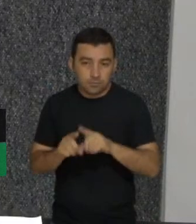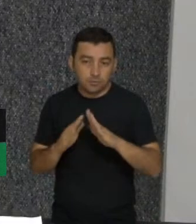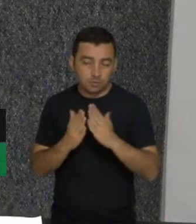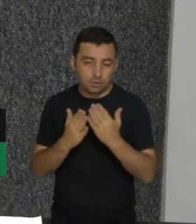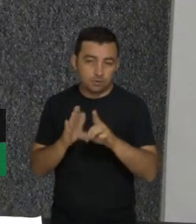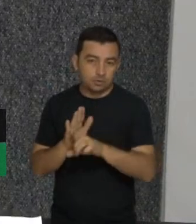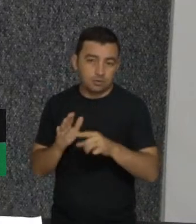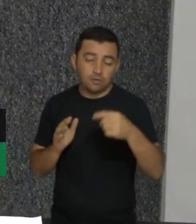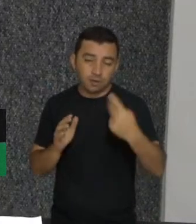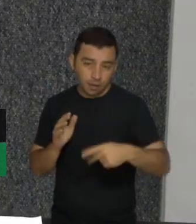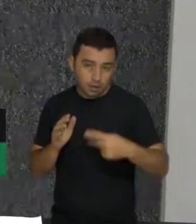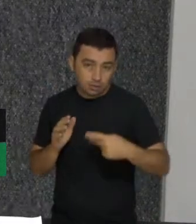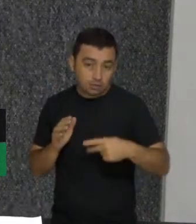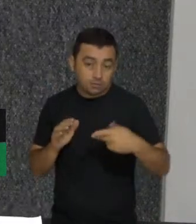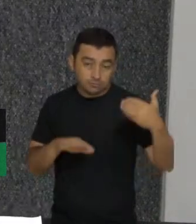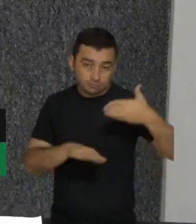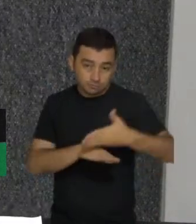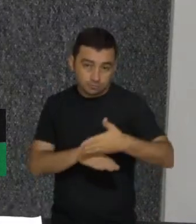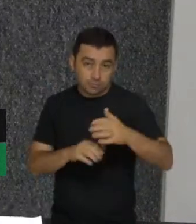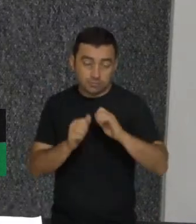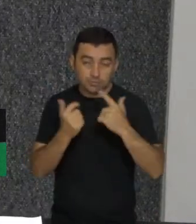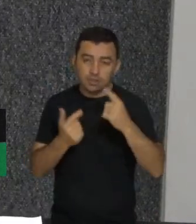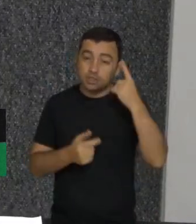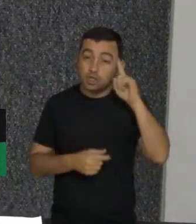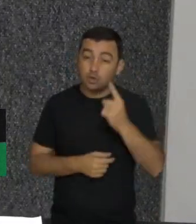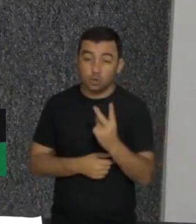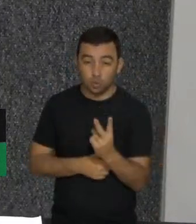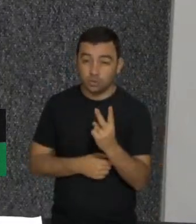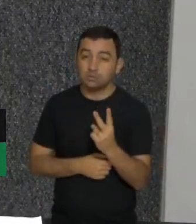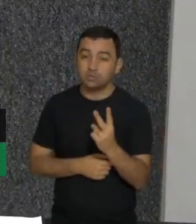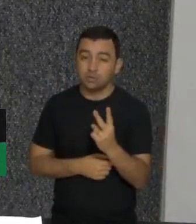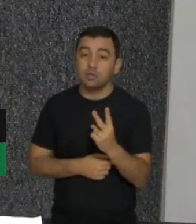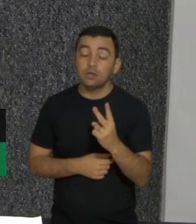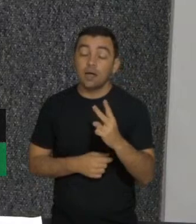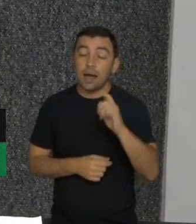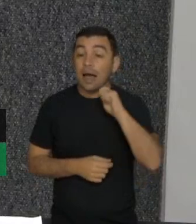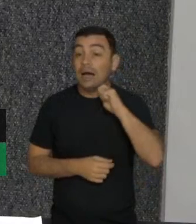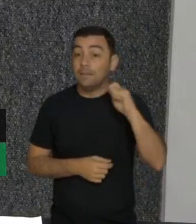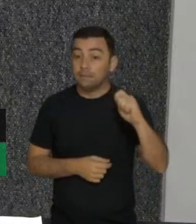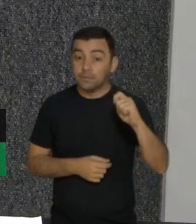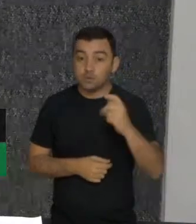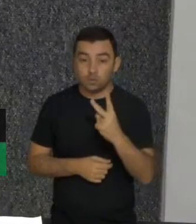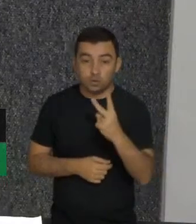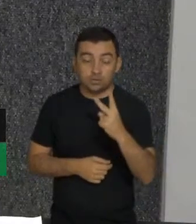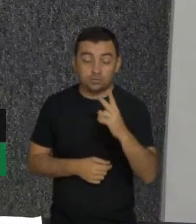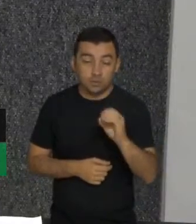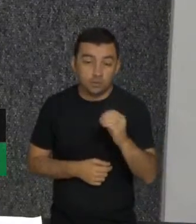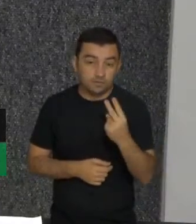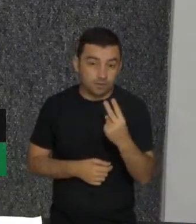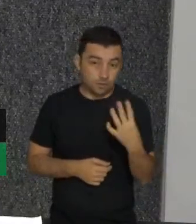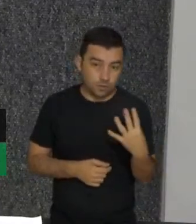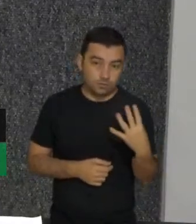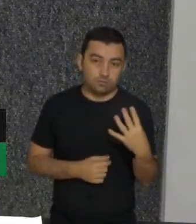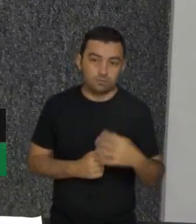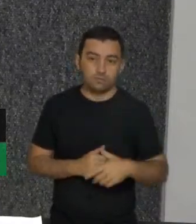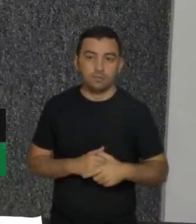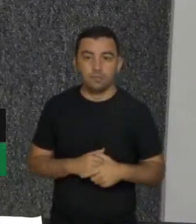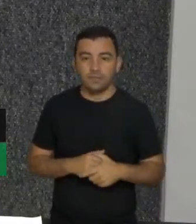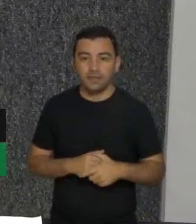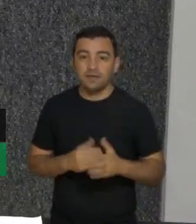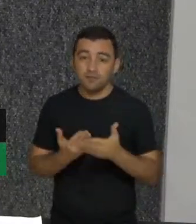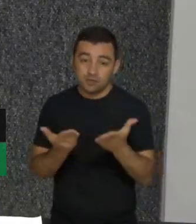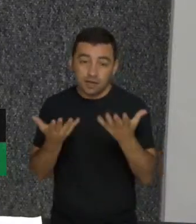Assembleia Legislativa no dia 2 do mês de abril de 2024 os que queiram